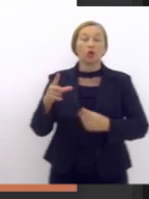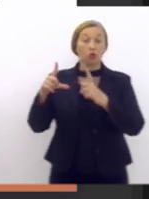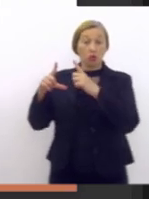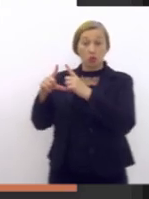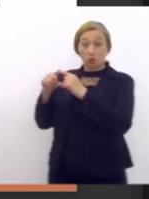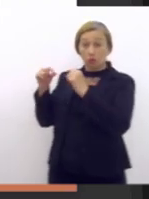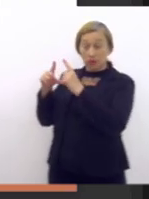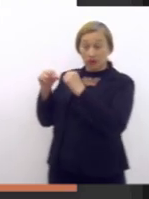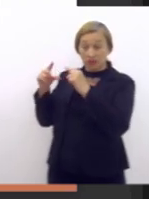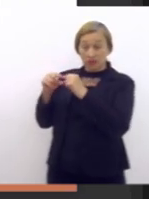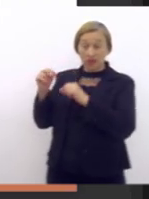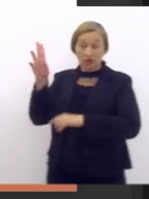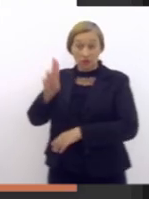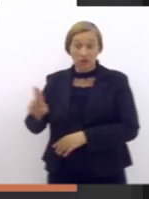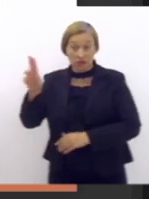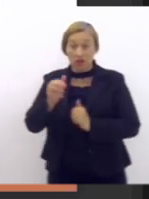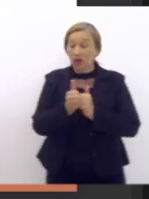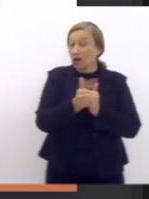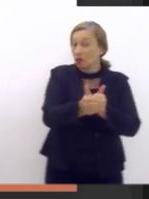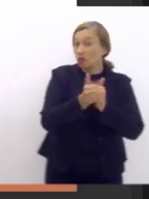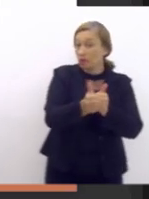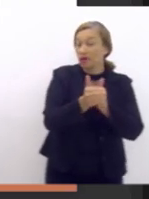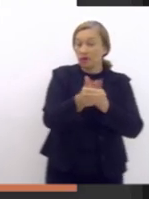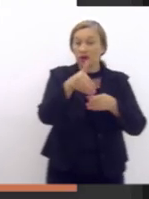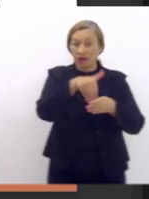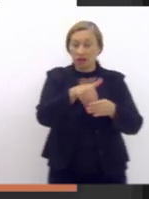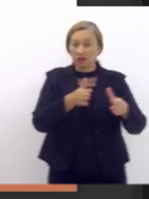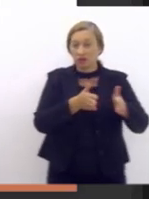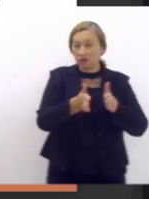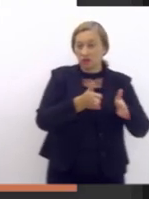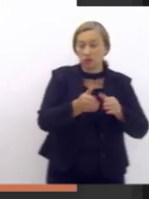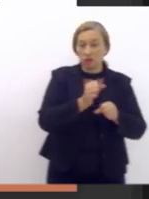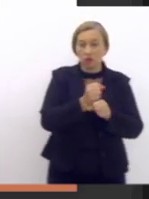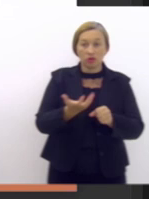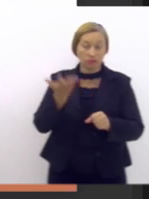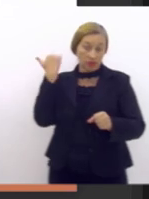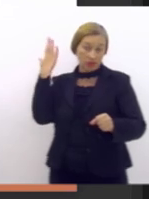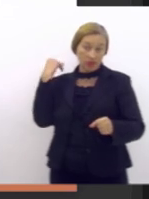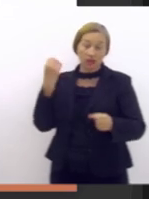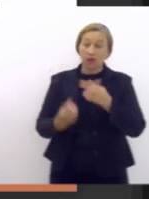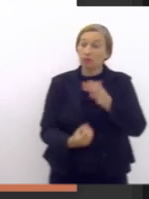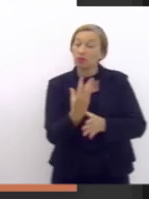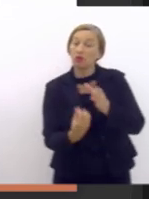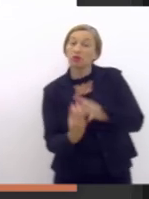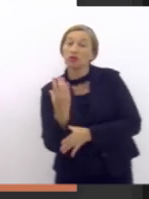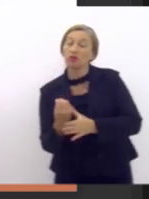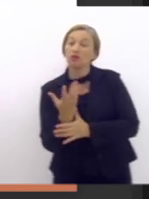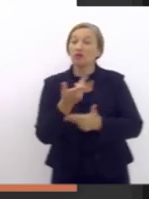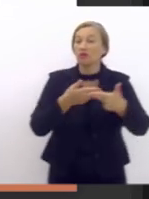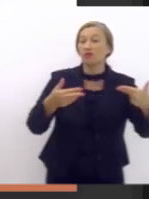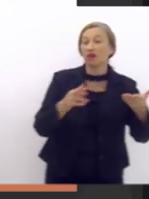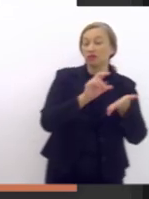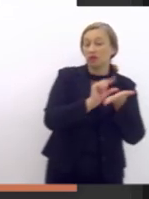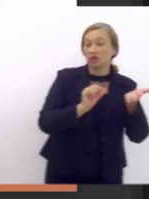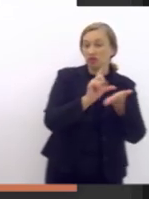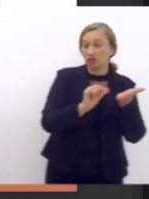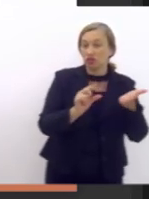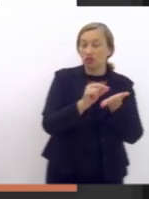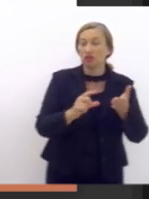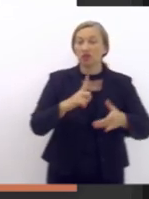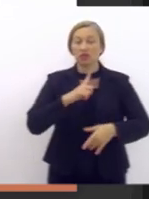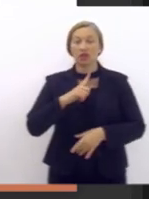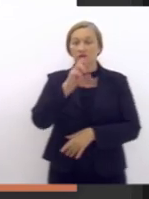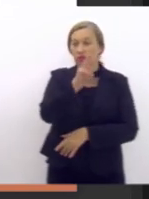que acompanhou as eleições do ano passado e produziu material, notas técnicas e artigos que estão publicados no nosso